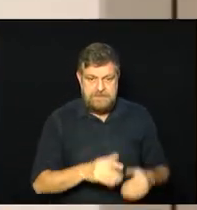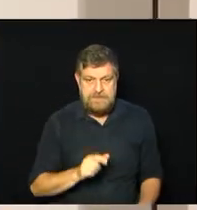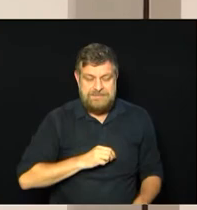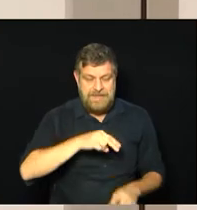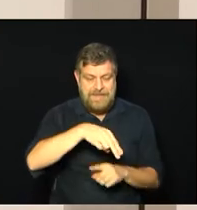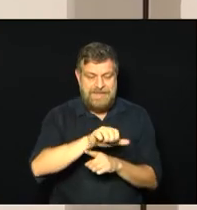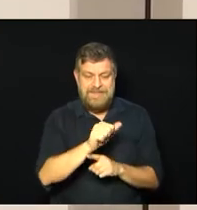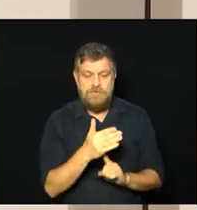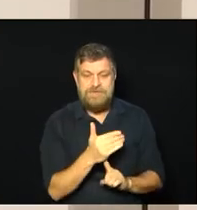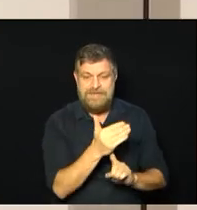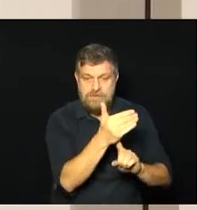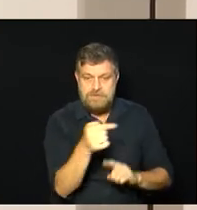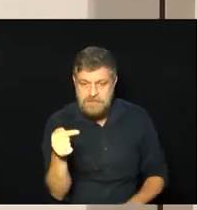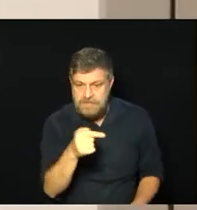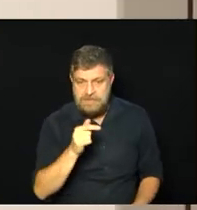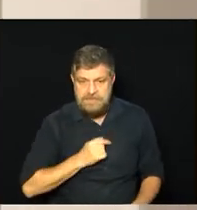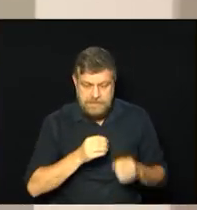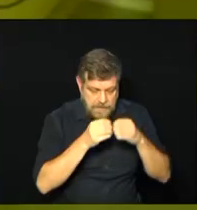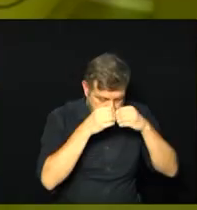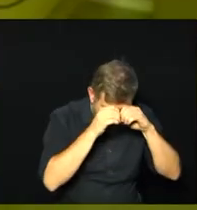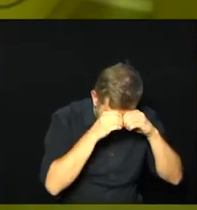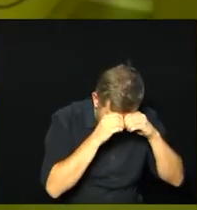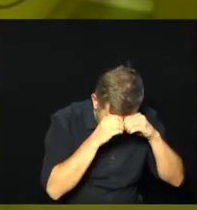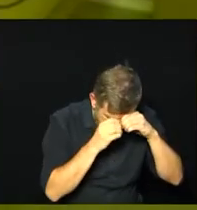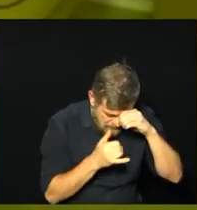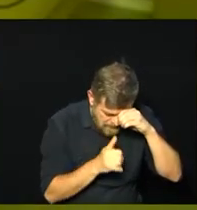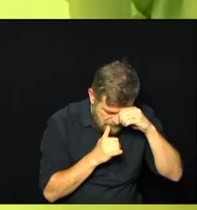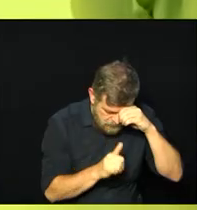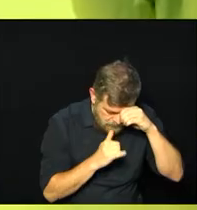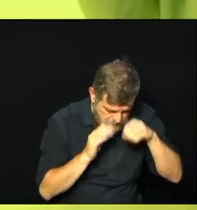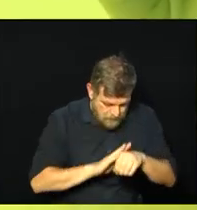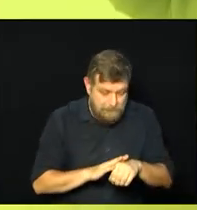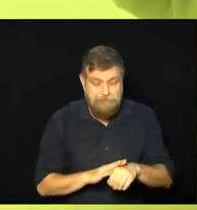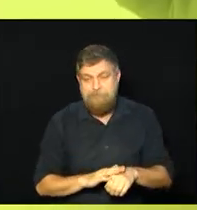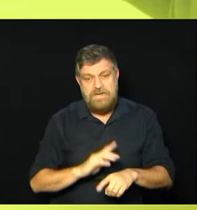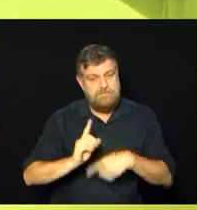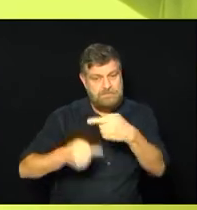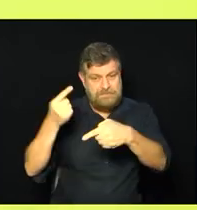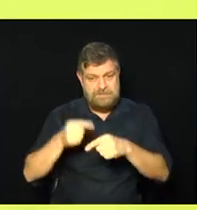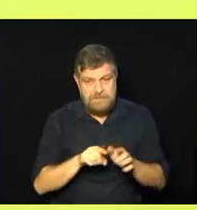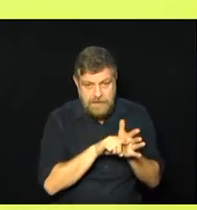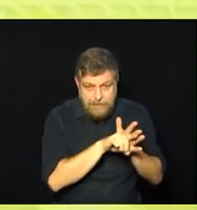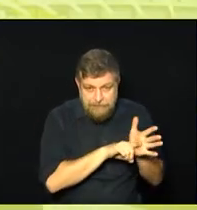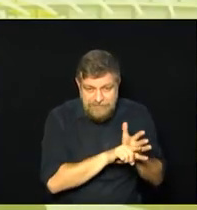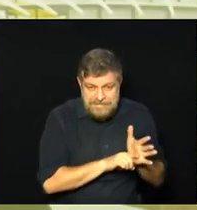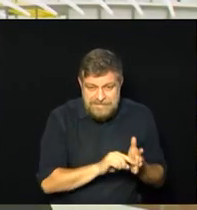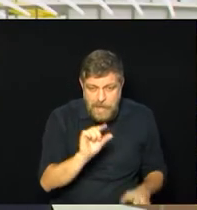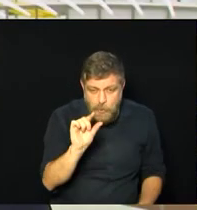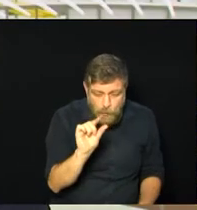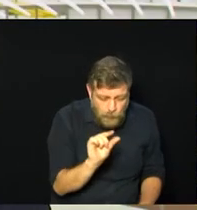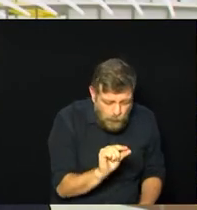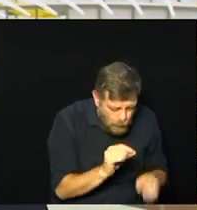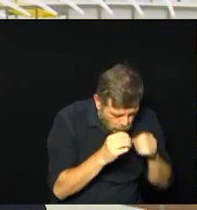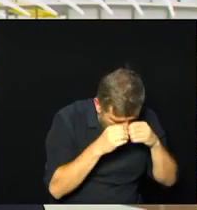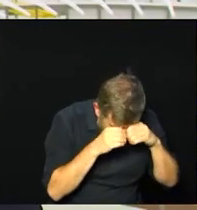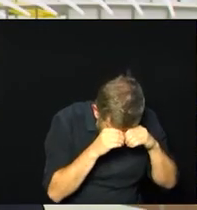nanotecnologia, tem o parque de microscopia eletrônica mais avançado do país, uma série de técnicas para enxergar a matéria nessa escala nanométrica,